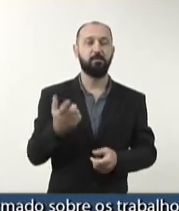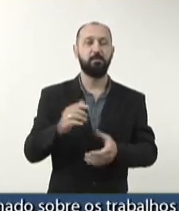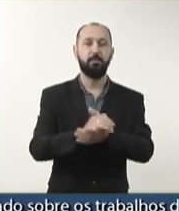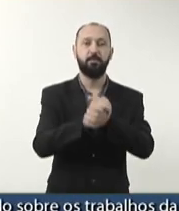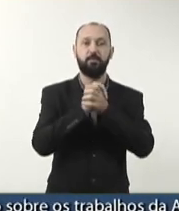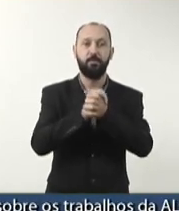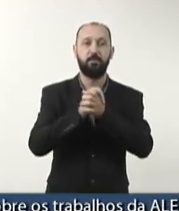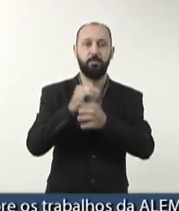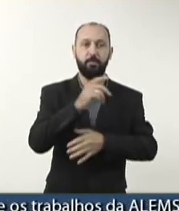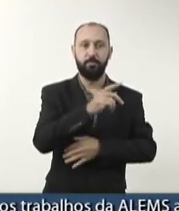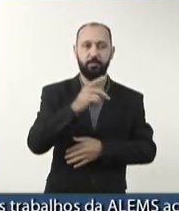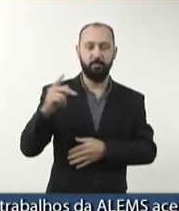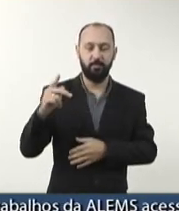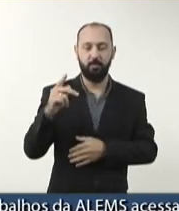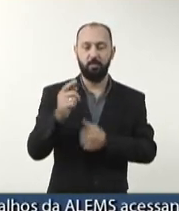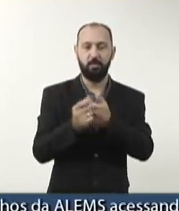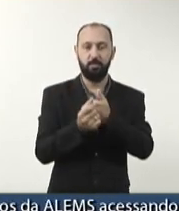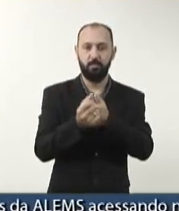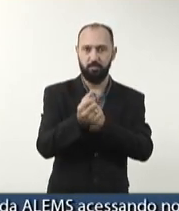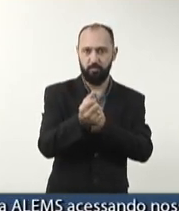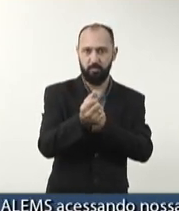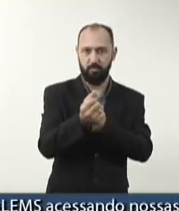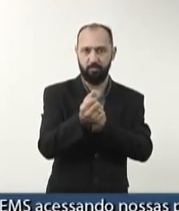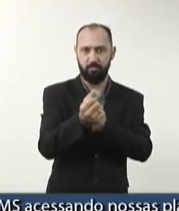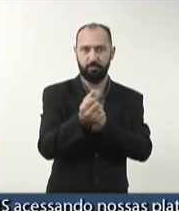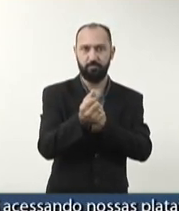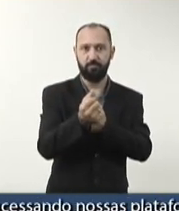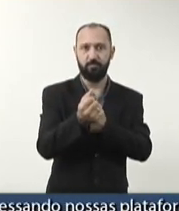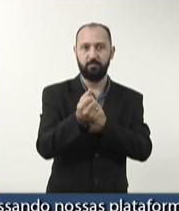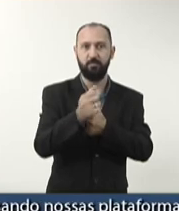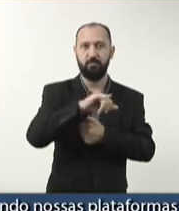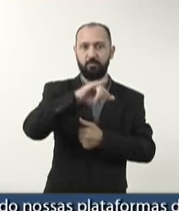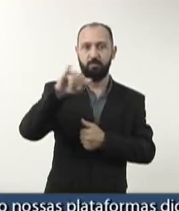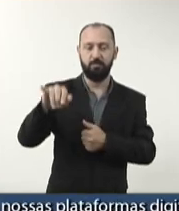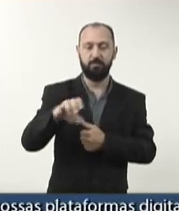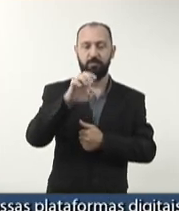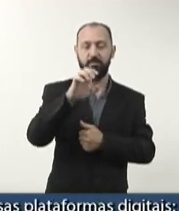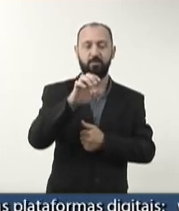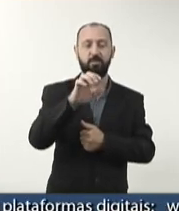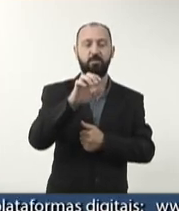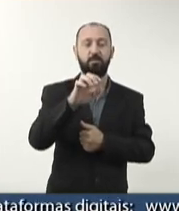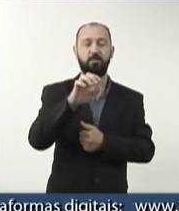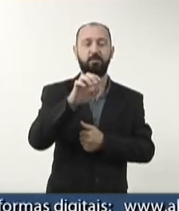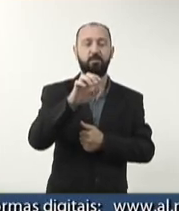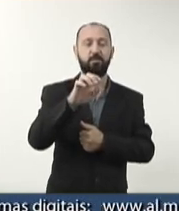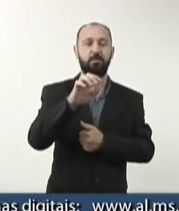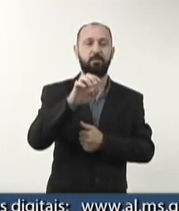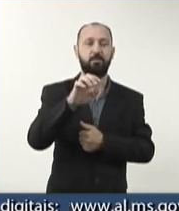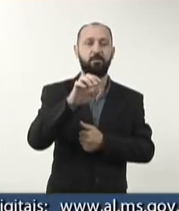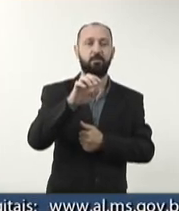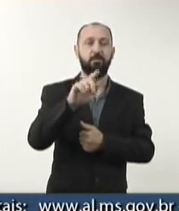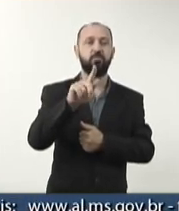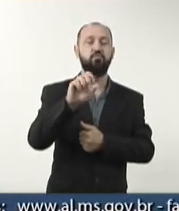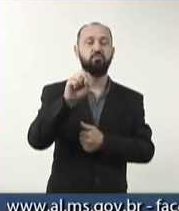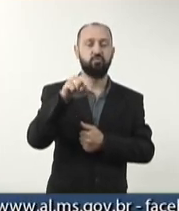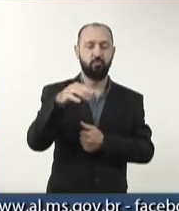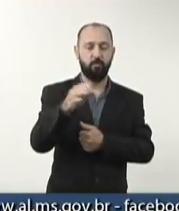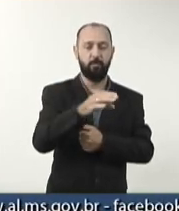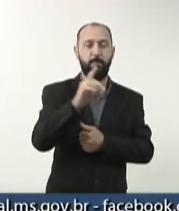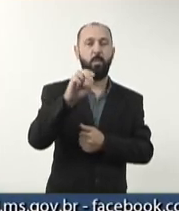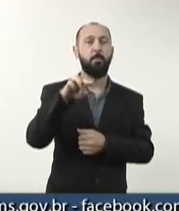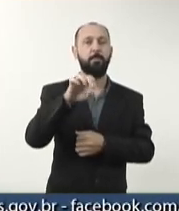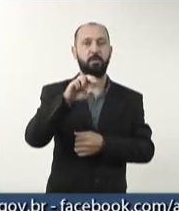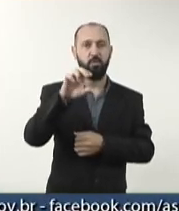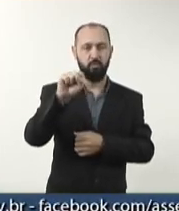ao presidente do Tribunal de Contas, Gerson Domingos, e também ao